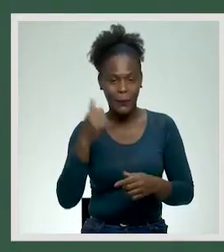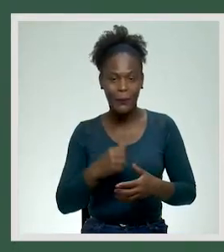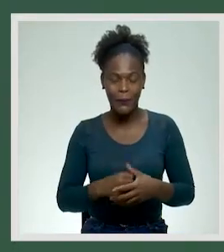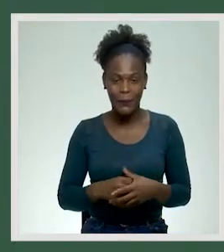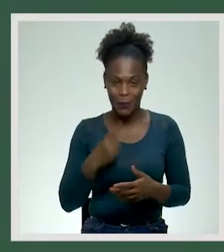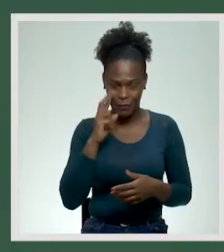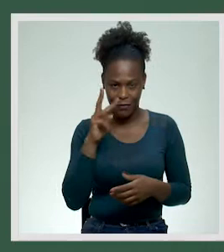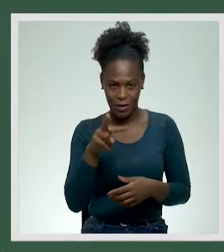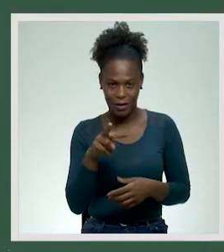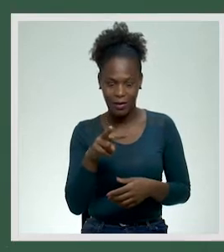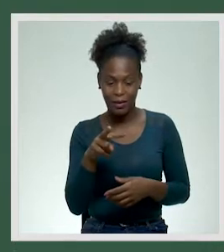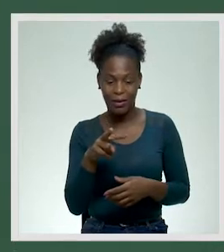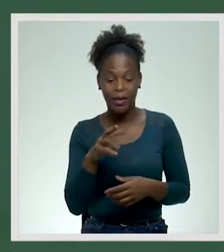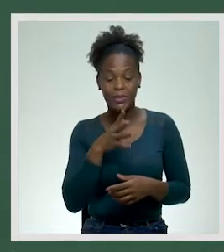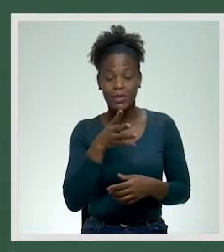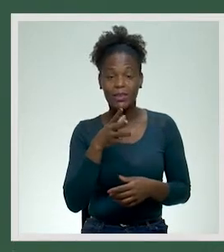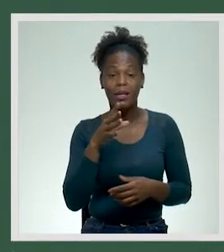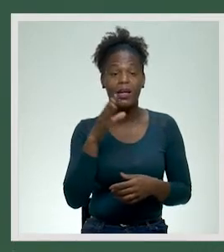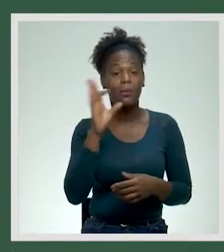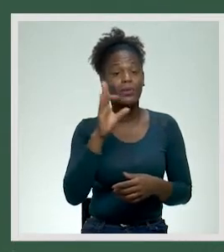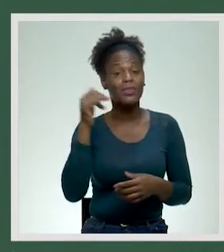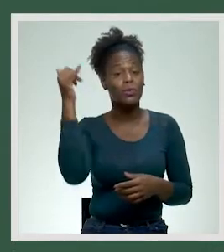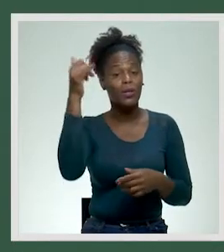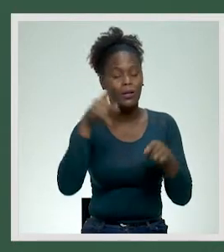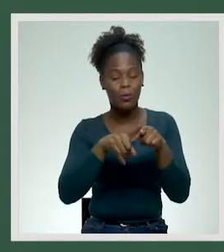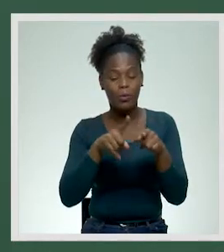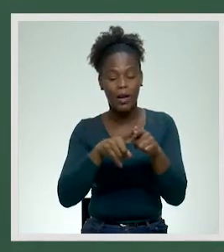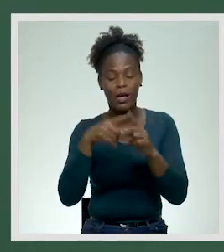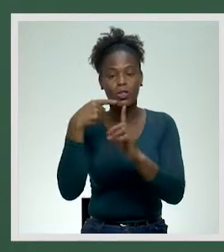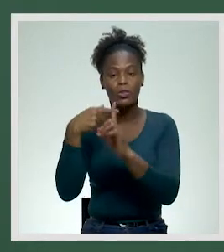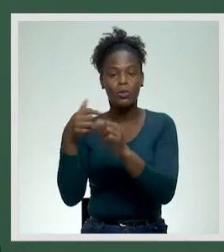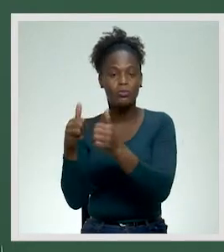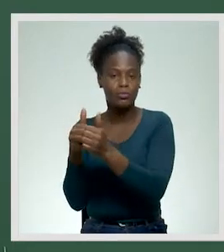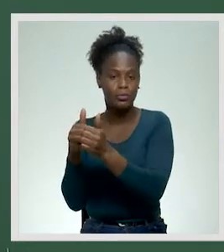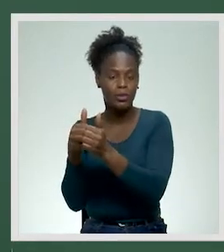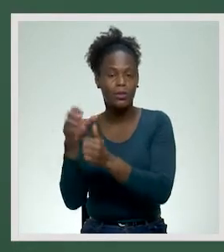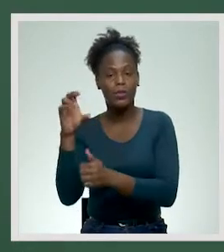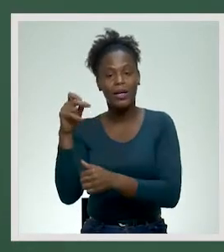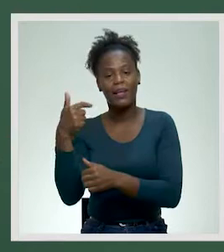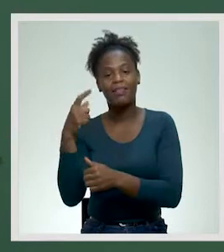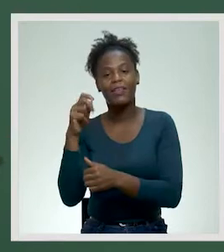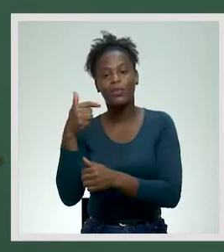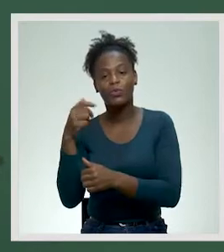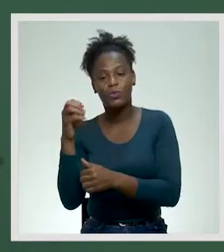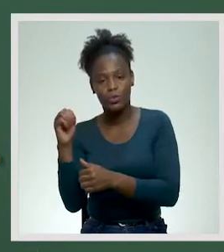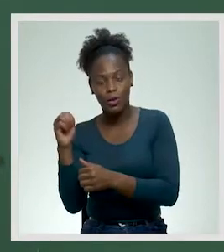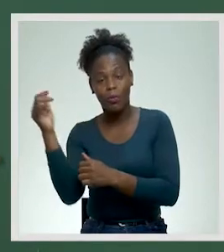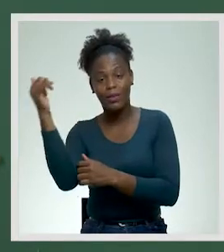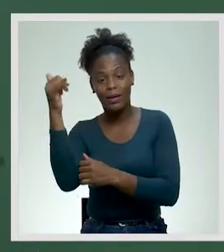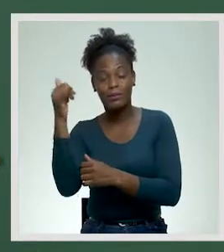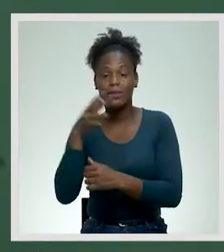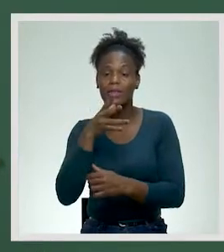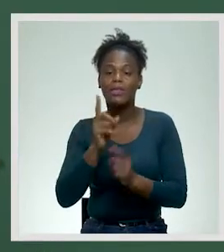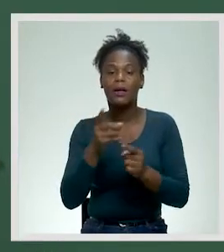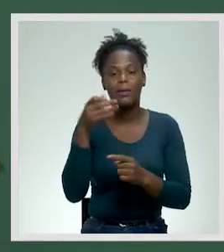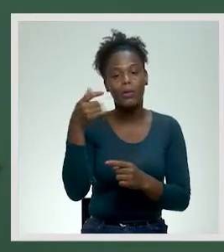10. Pela definição, hipotenusa ao quadrado é igual à soma dos catetos ao quadrado. Pela definição do